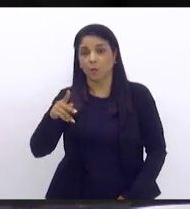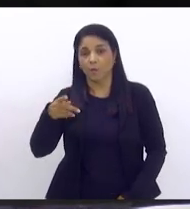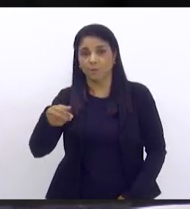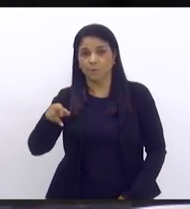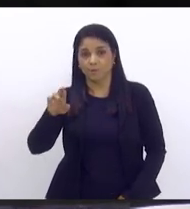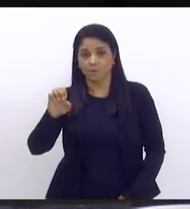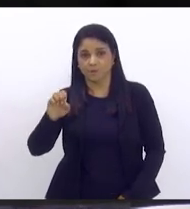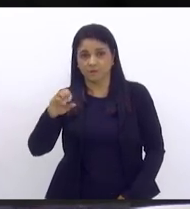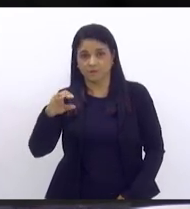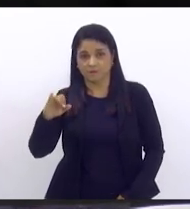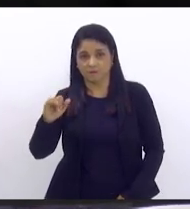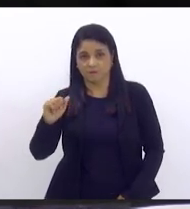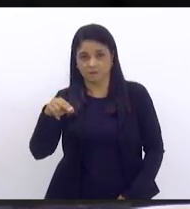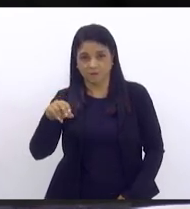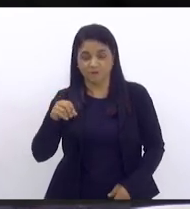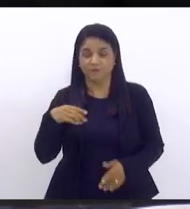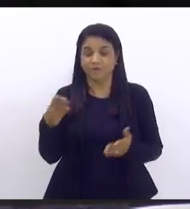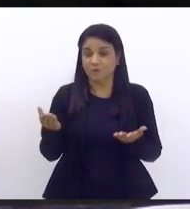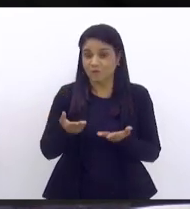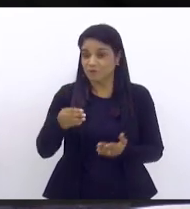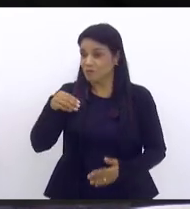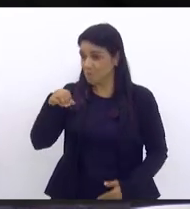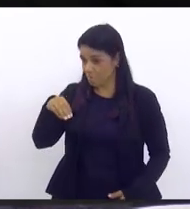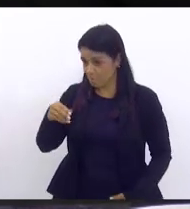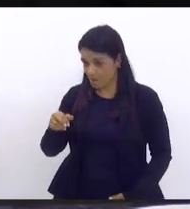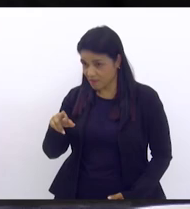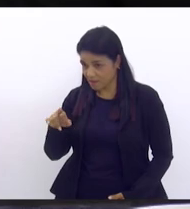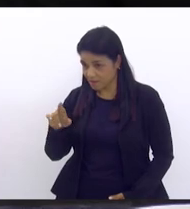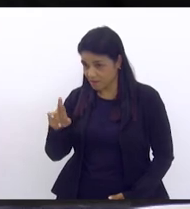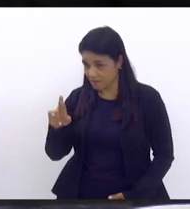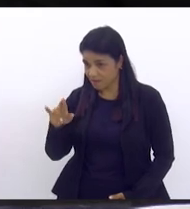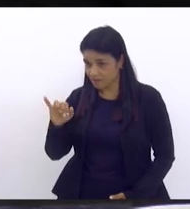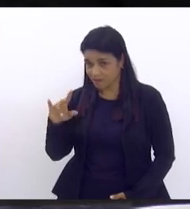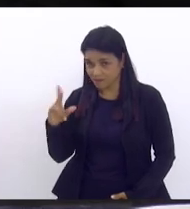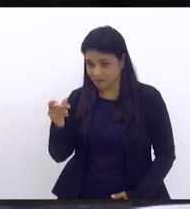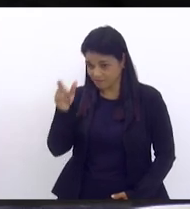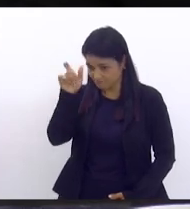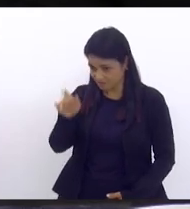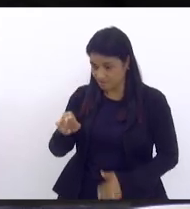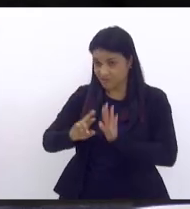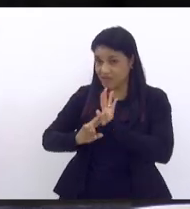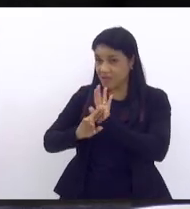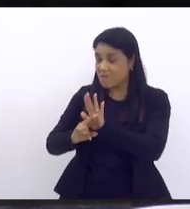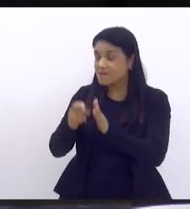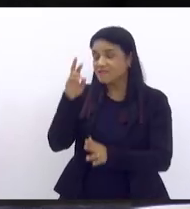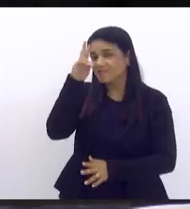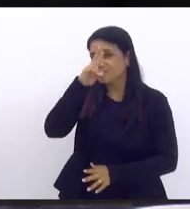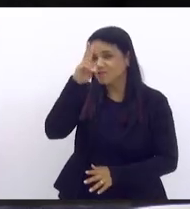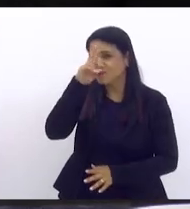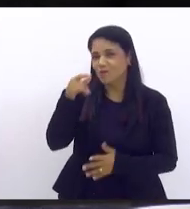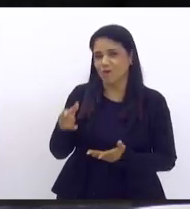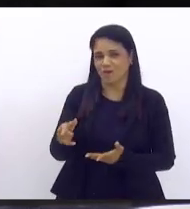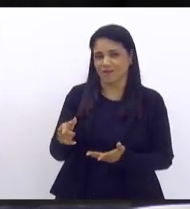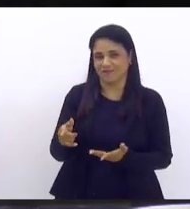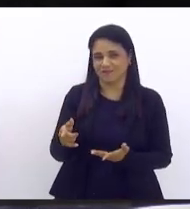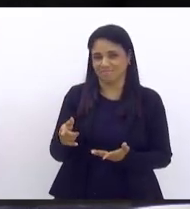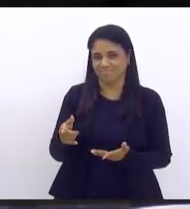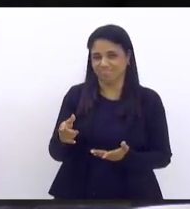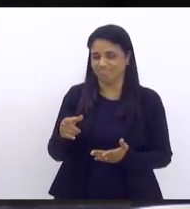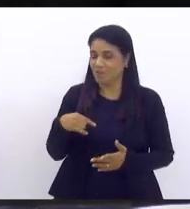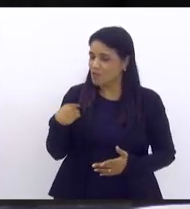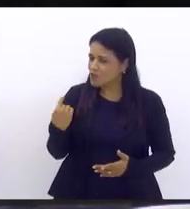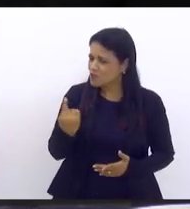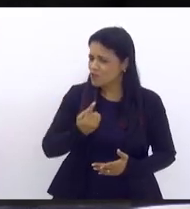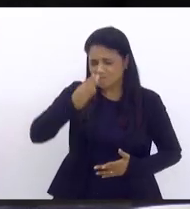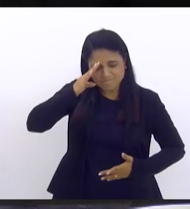Juntos. E você, Marília, hoje está aqui, representa muito essa história, e que para nós é